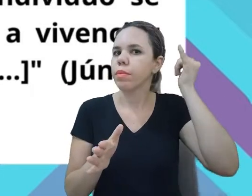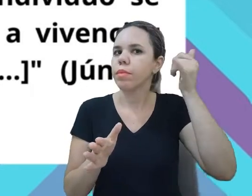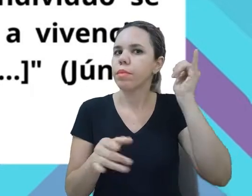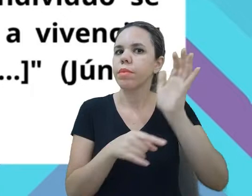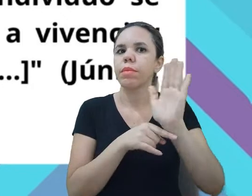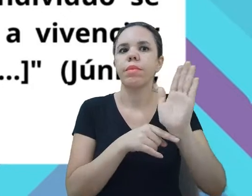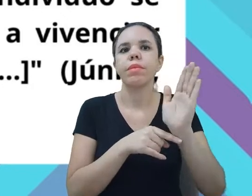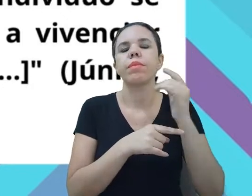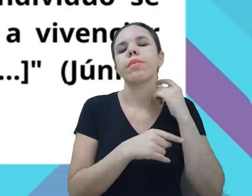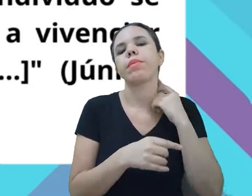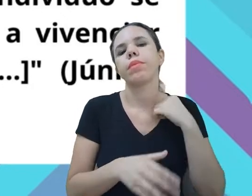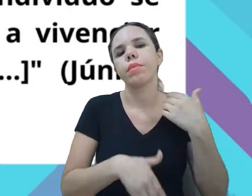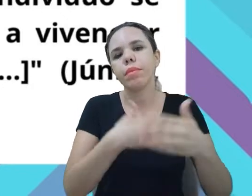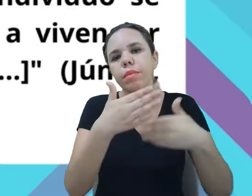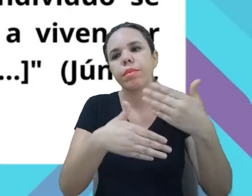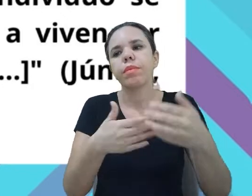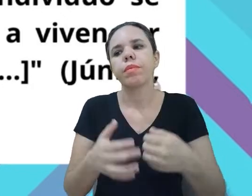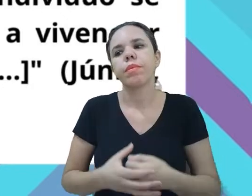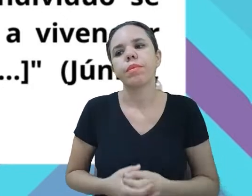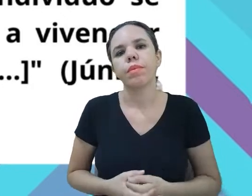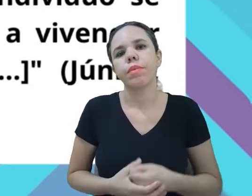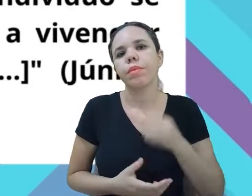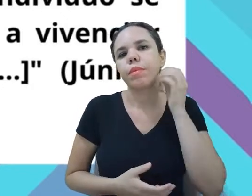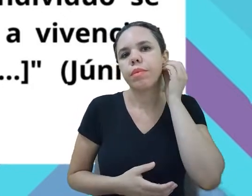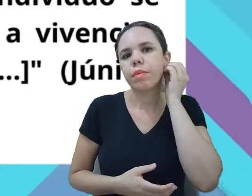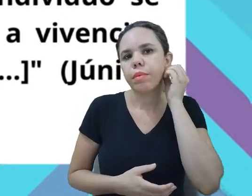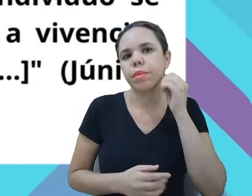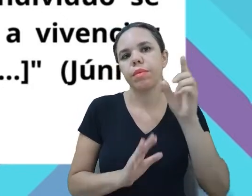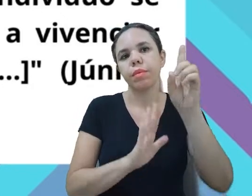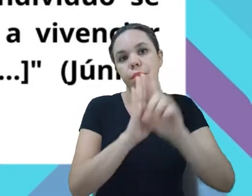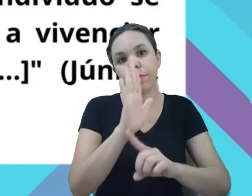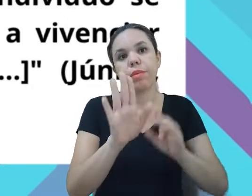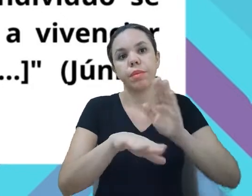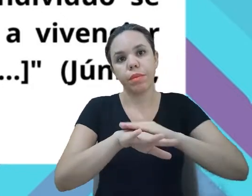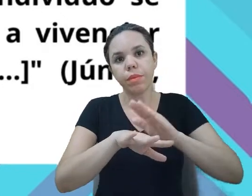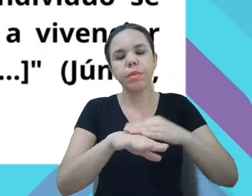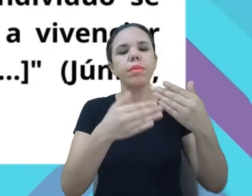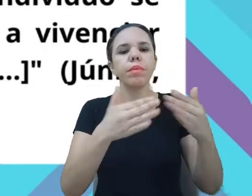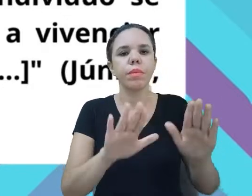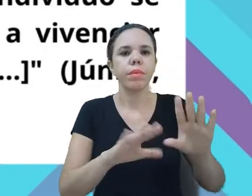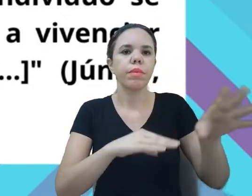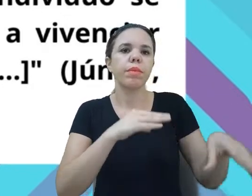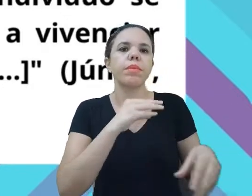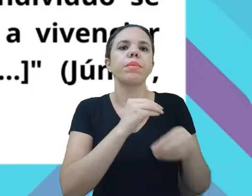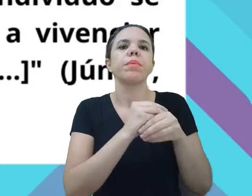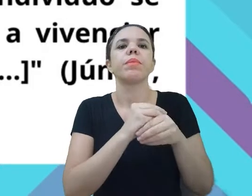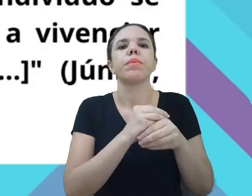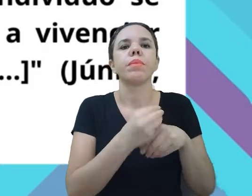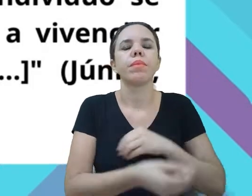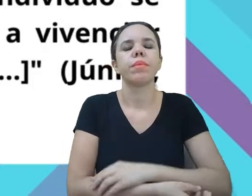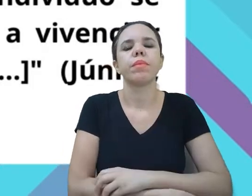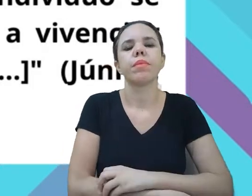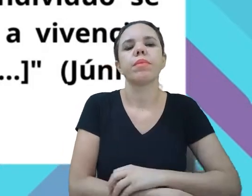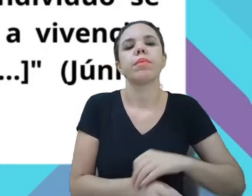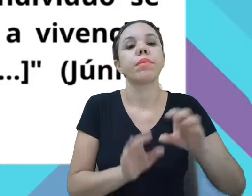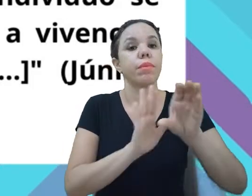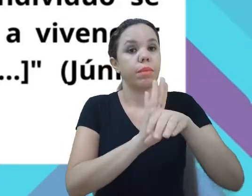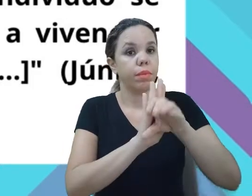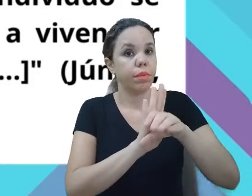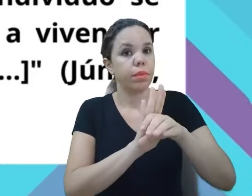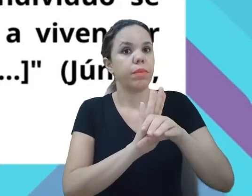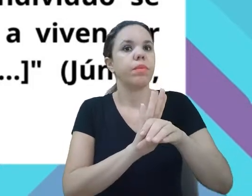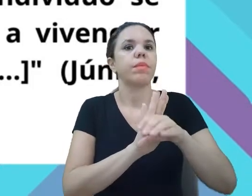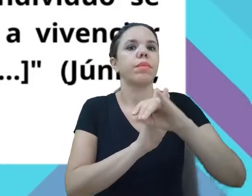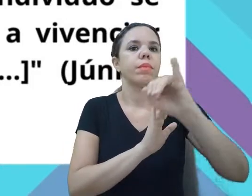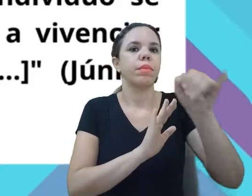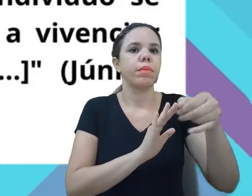também da narradora do filme nesse processo, dando os direitos autorais a essa fala e complementando com outro